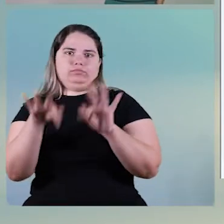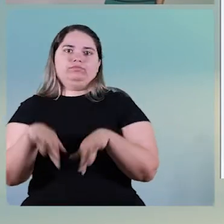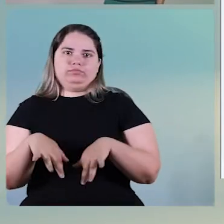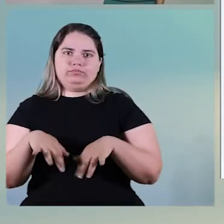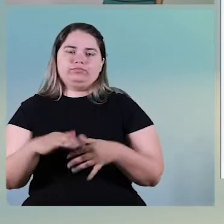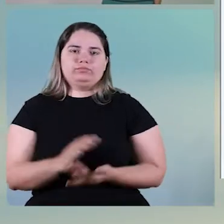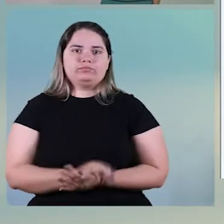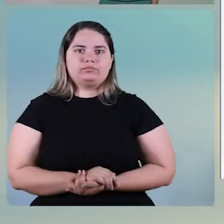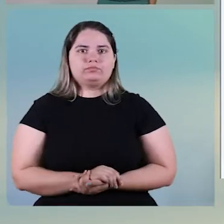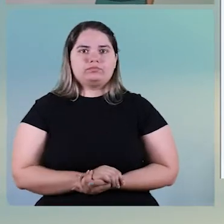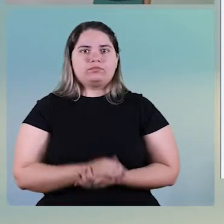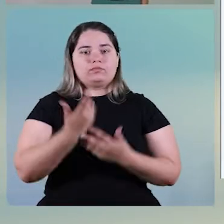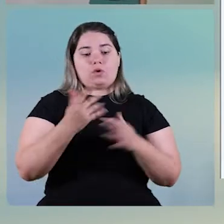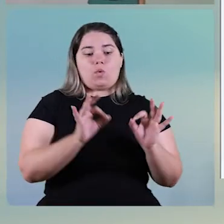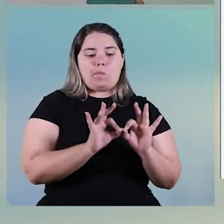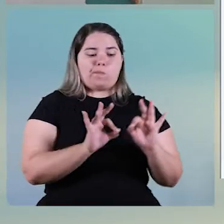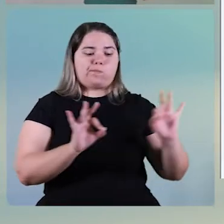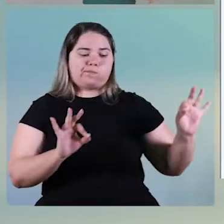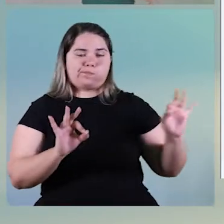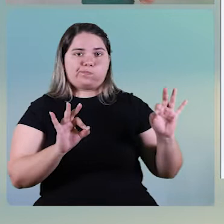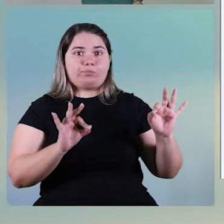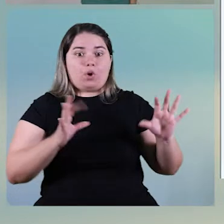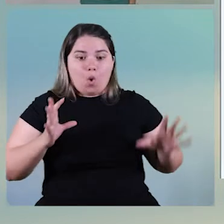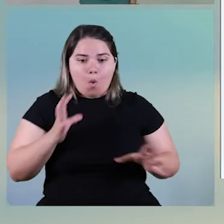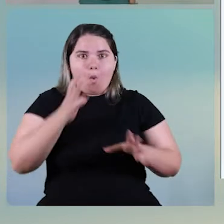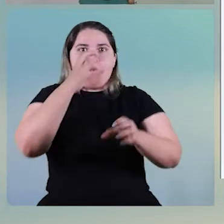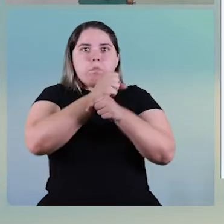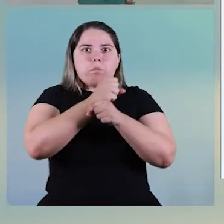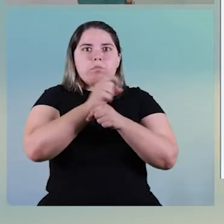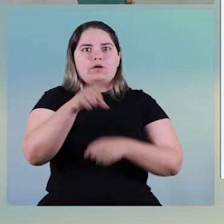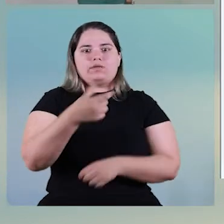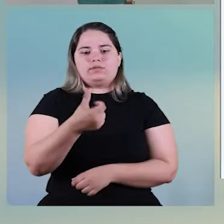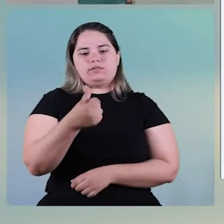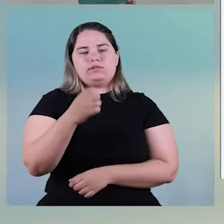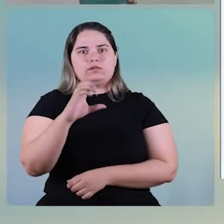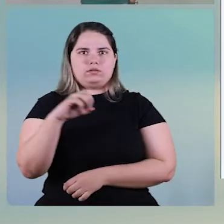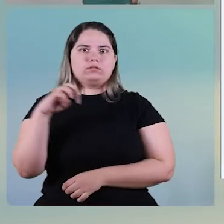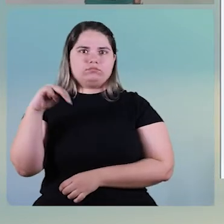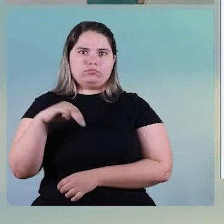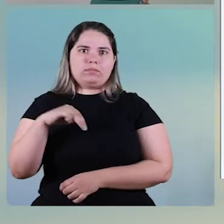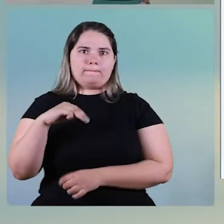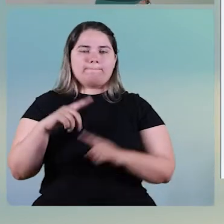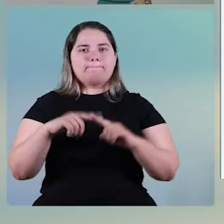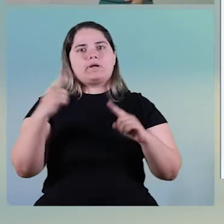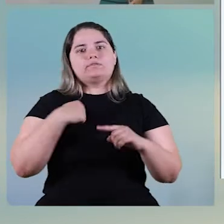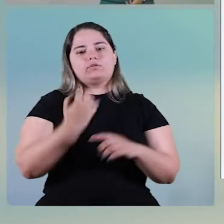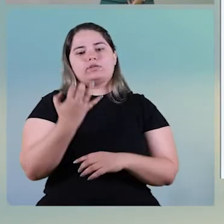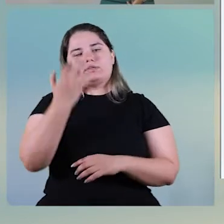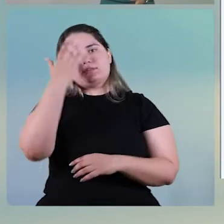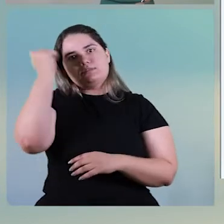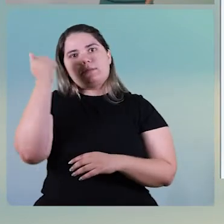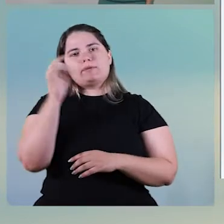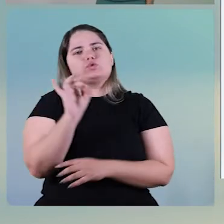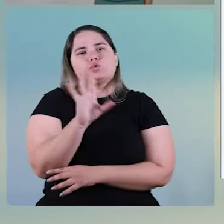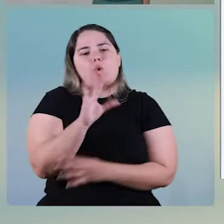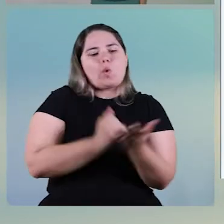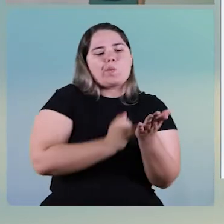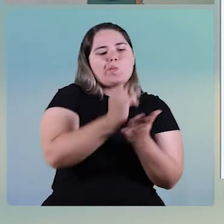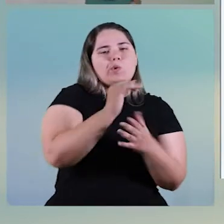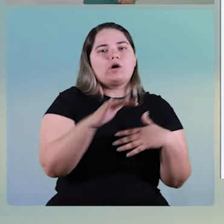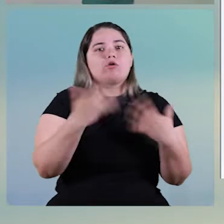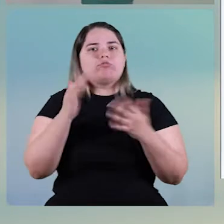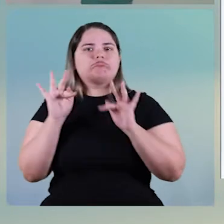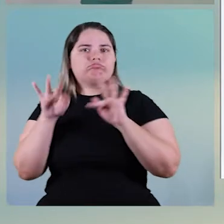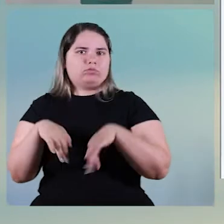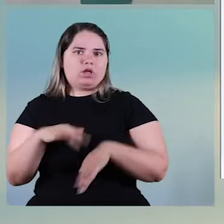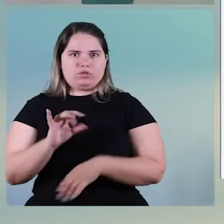Um deslocamento total de 60 metros, né, para a esquerda. Por isso que é negativo. A distância percorrida já